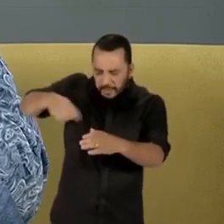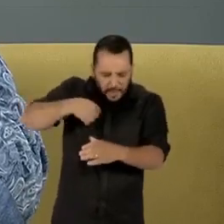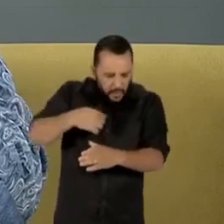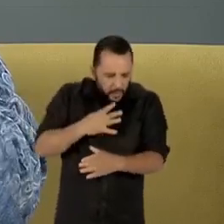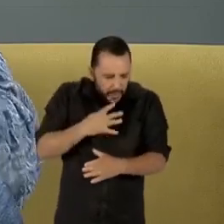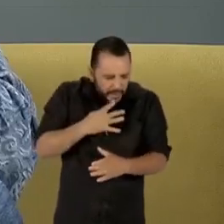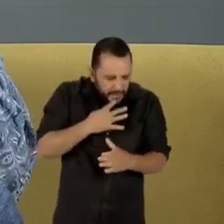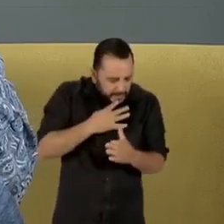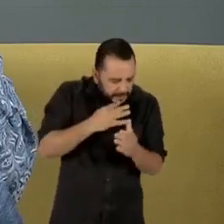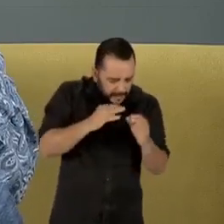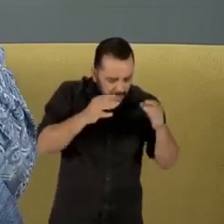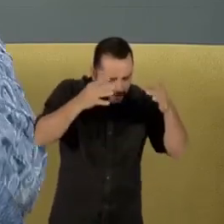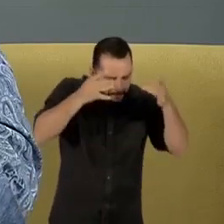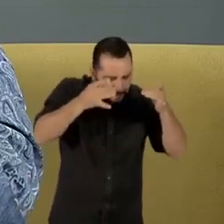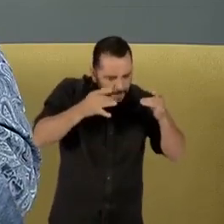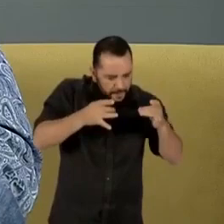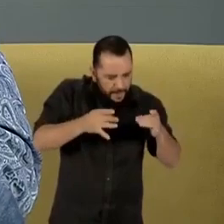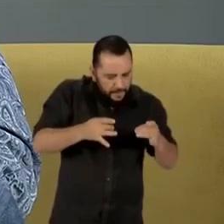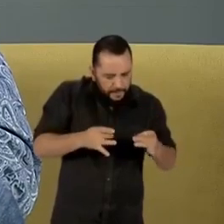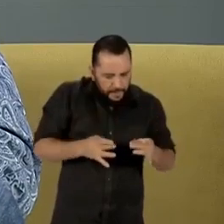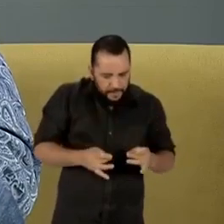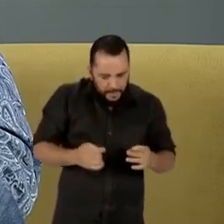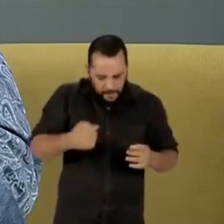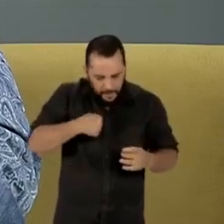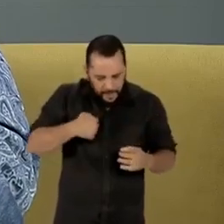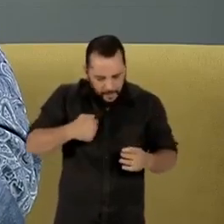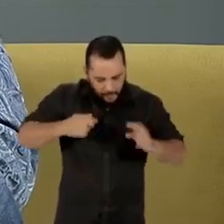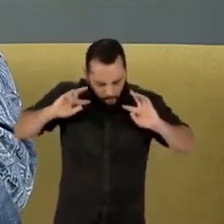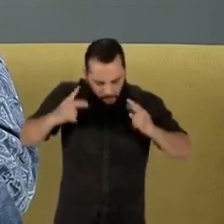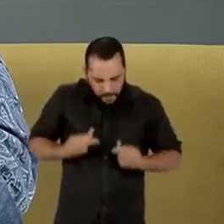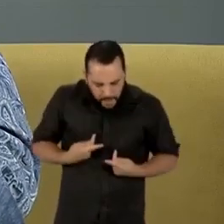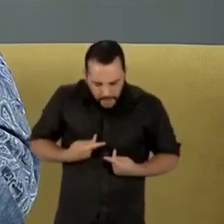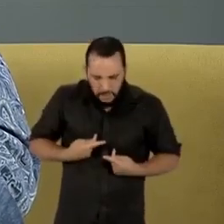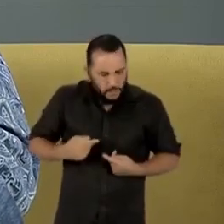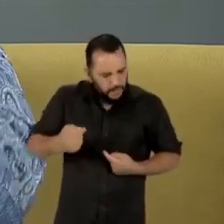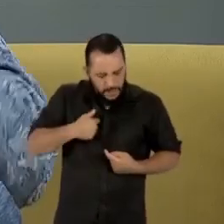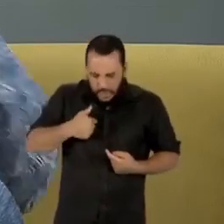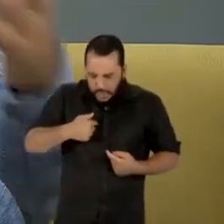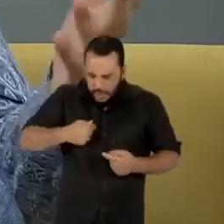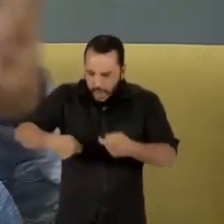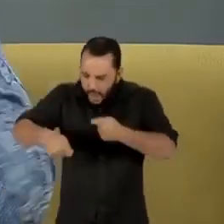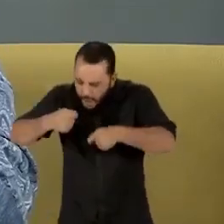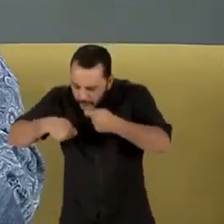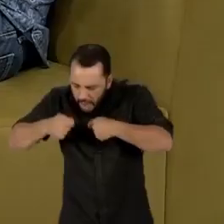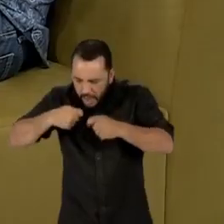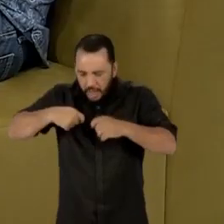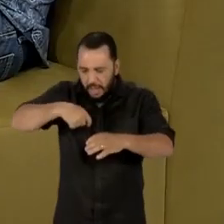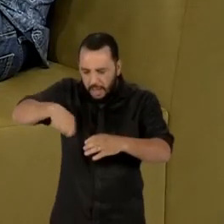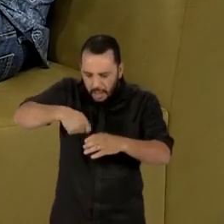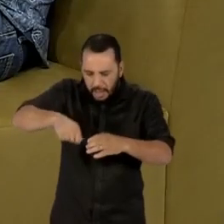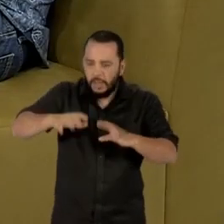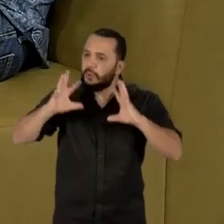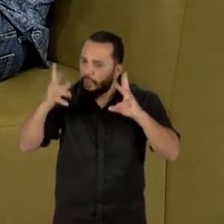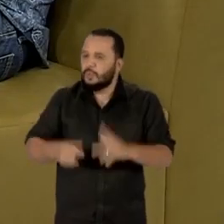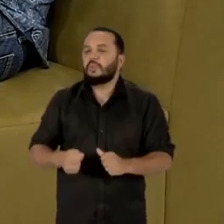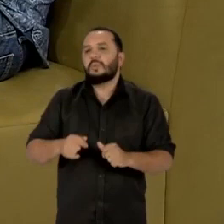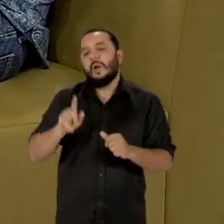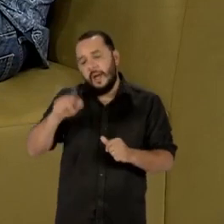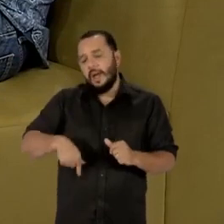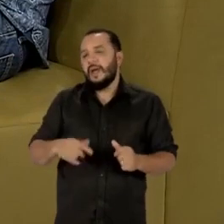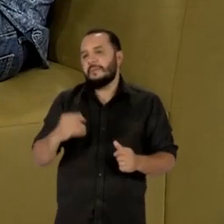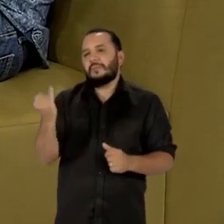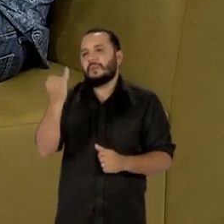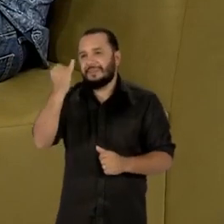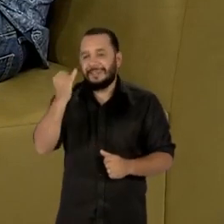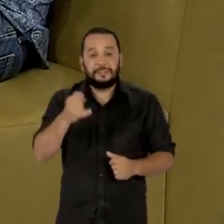tudo aquilo que se refere ao homem à medida em que esse alimento no entanto uma só ingrediente tem comido tudo isso faz parte da cultura mas o bom mesmo é